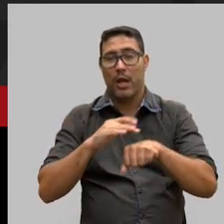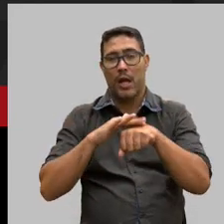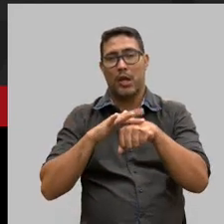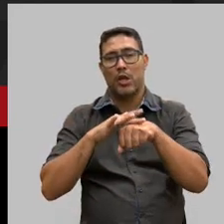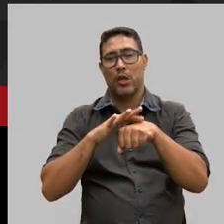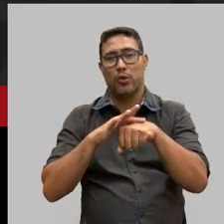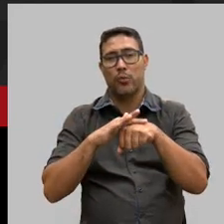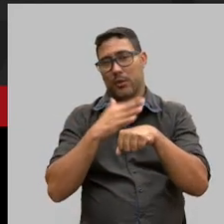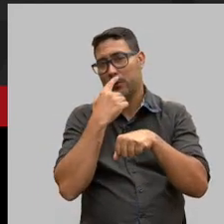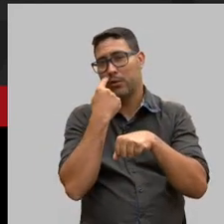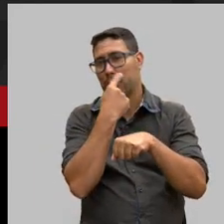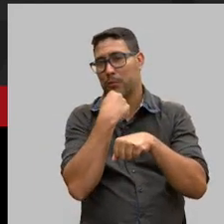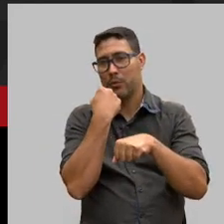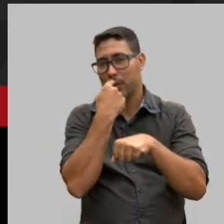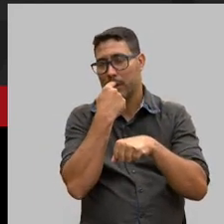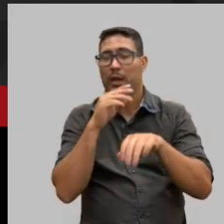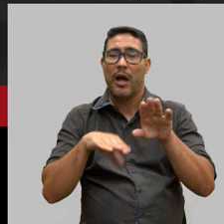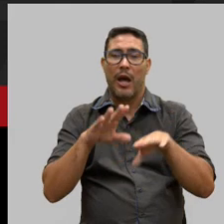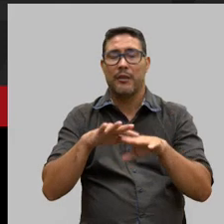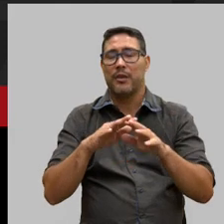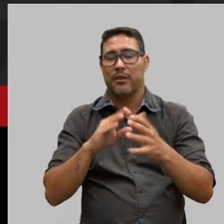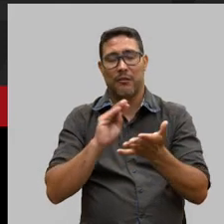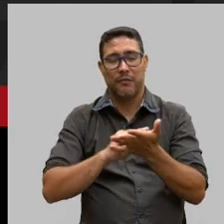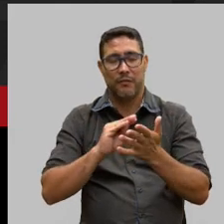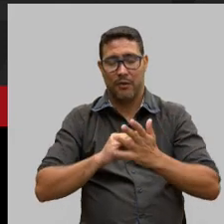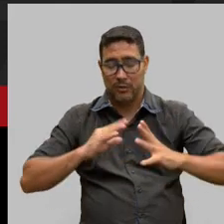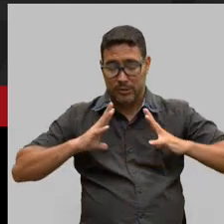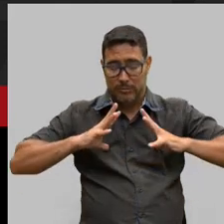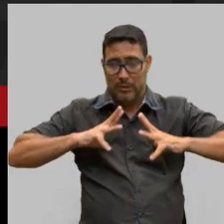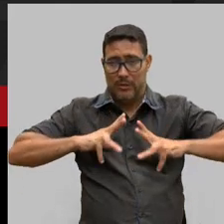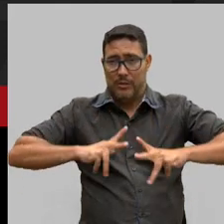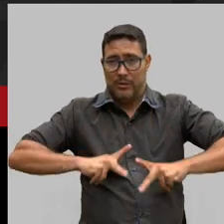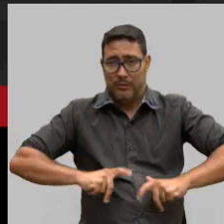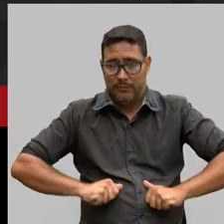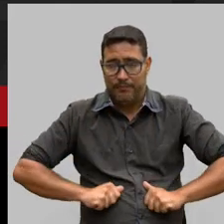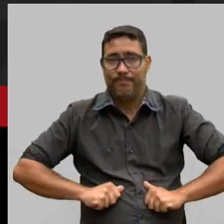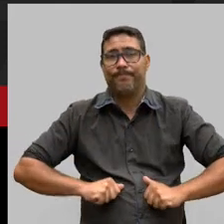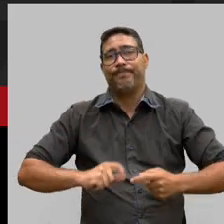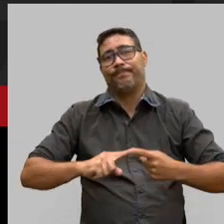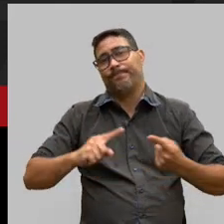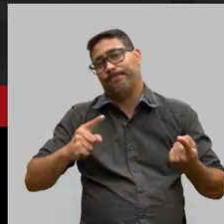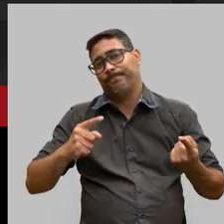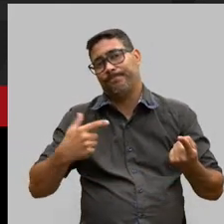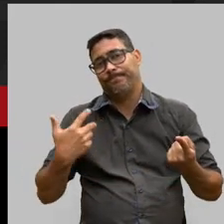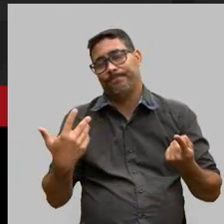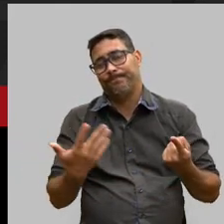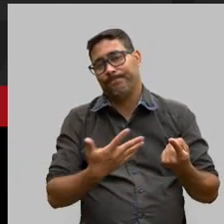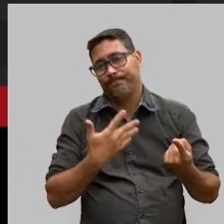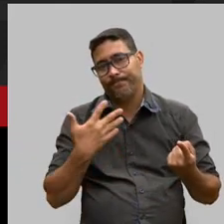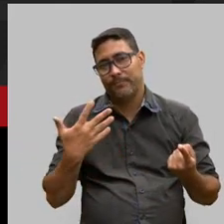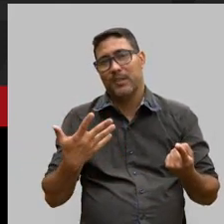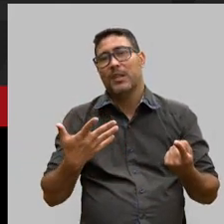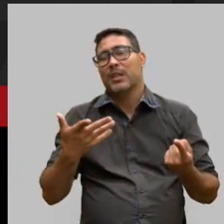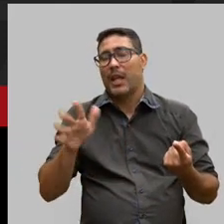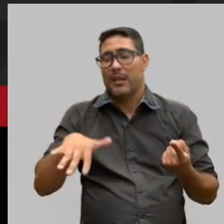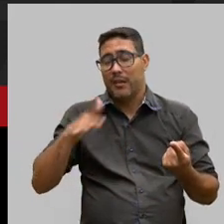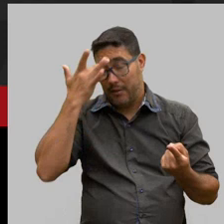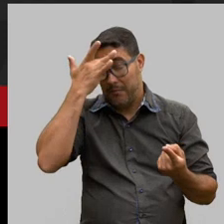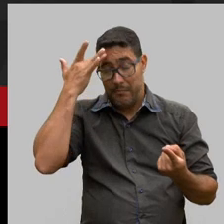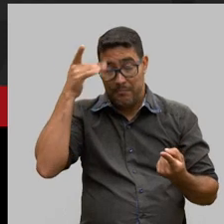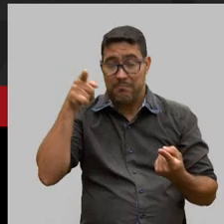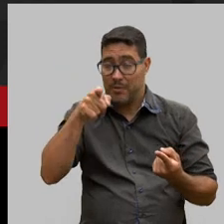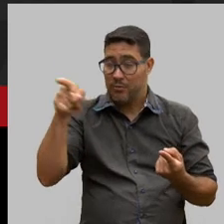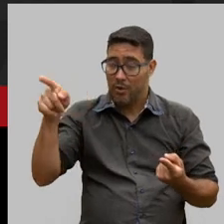bucal muitas vezes ser deficiente pela necessidade de uma de dependência de um